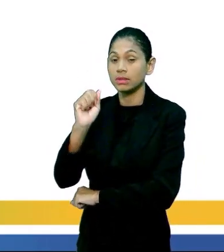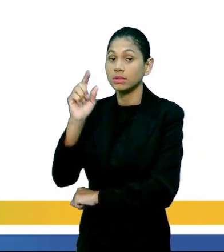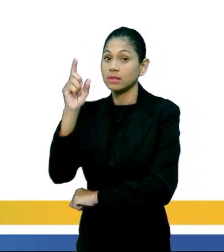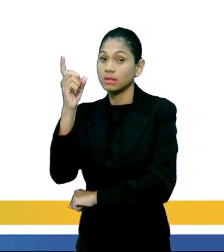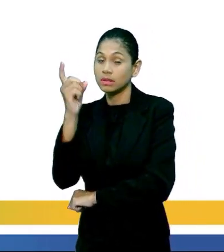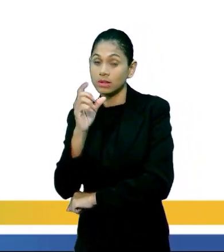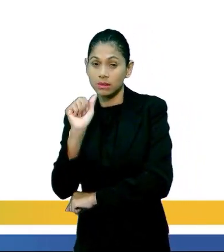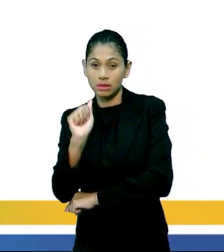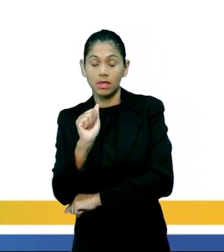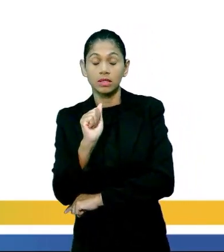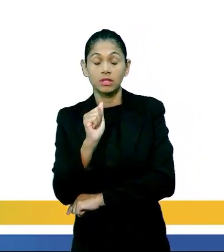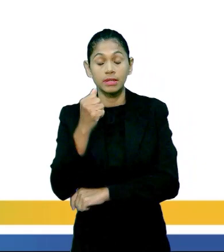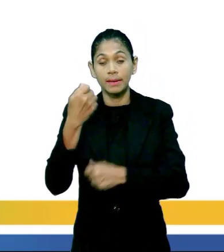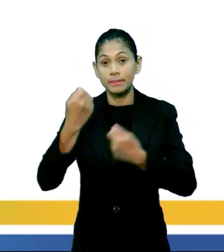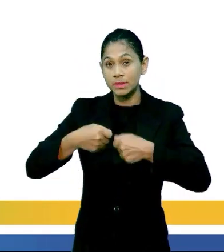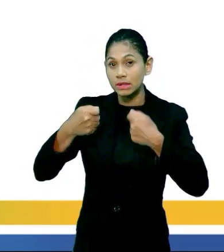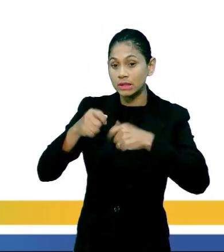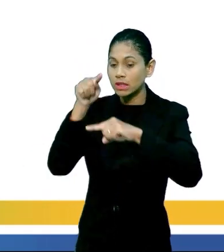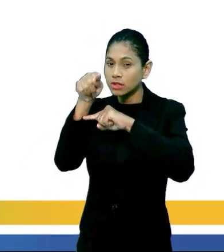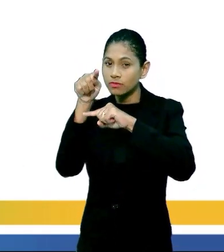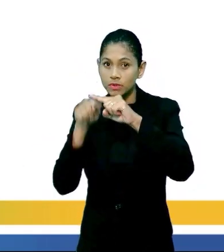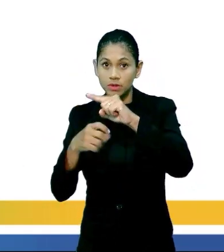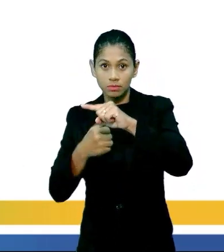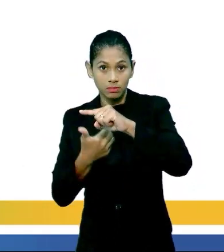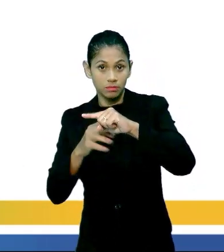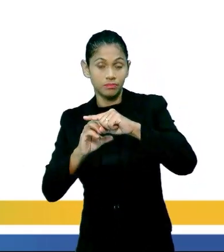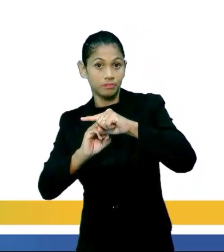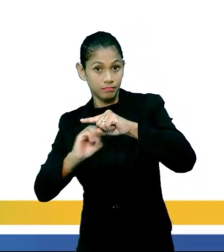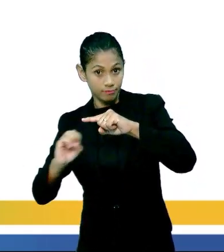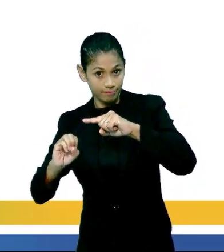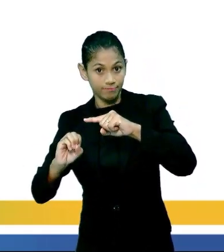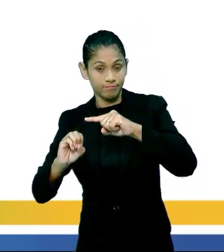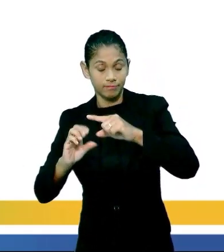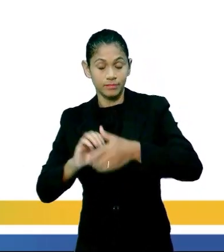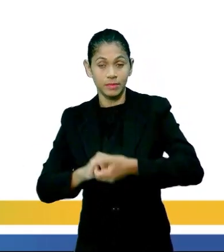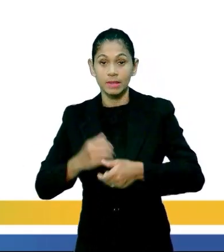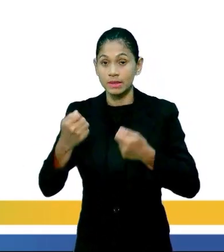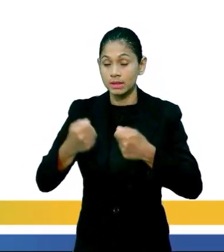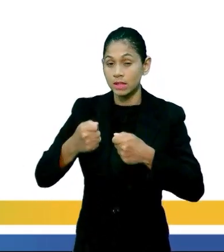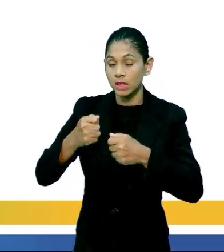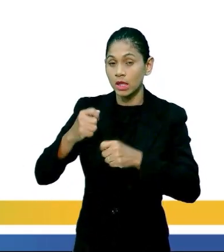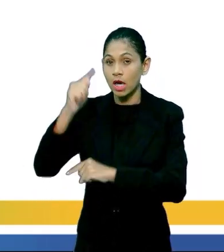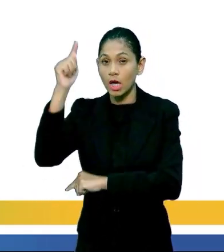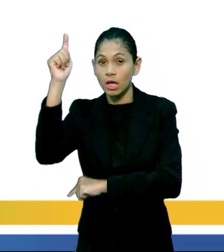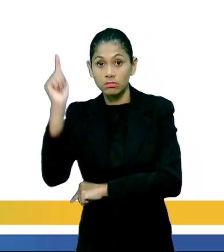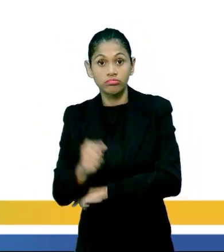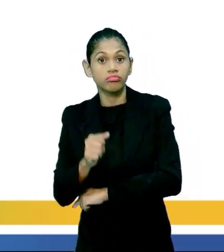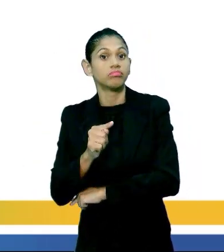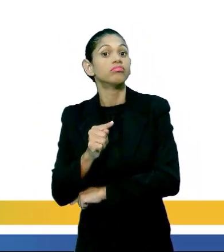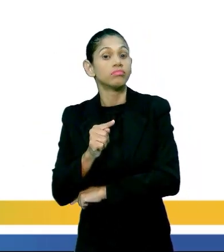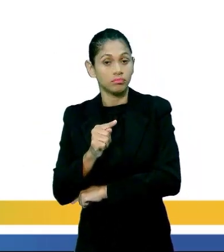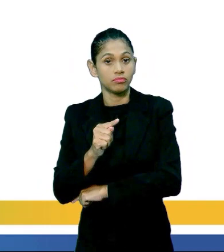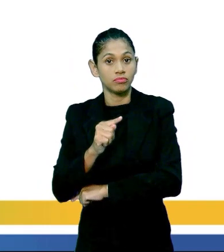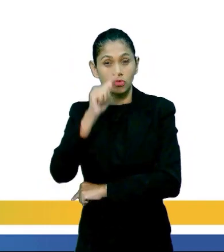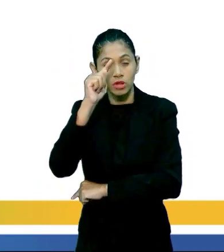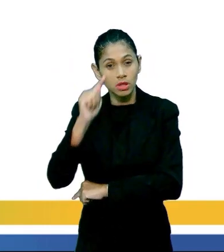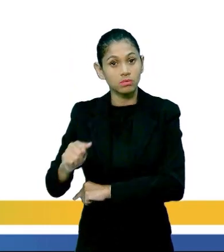Nós cancelando os 2 zeros, tanto do 300 quanto do 100, nós temos o seguinte resultado. Vai